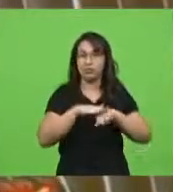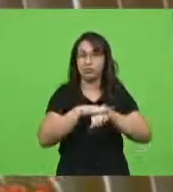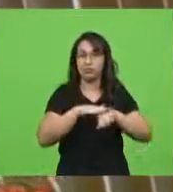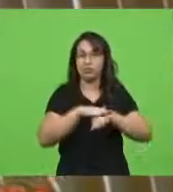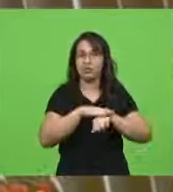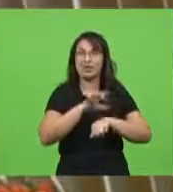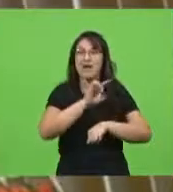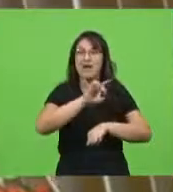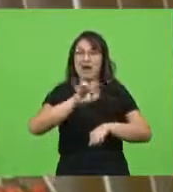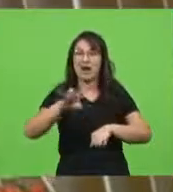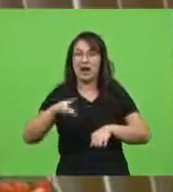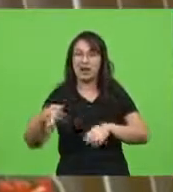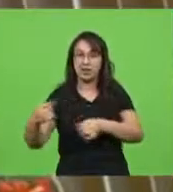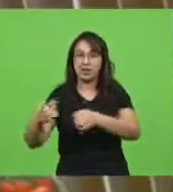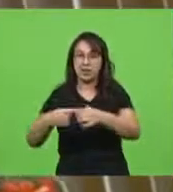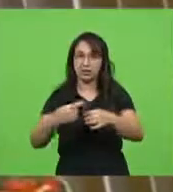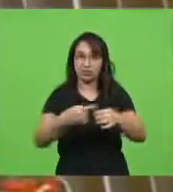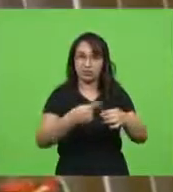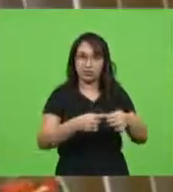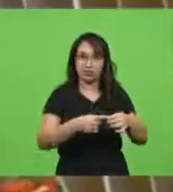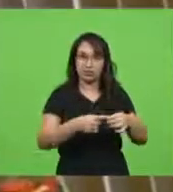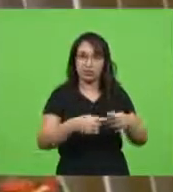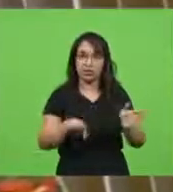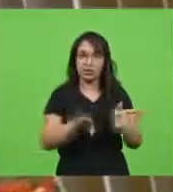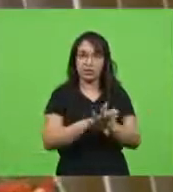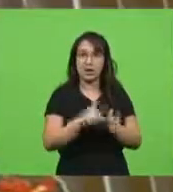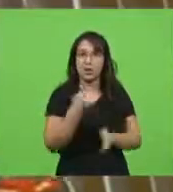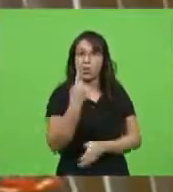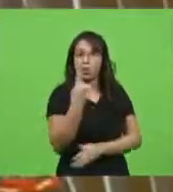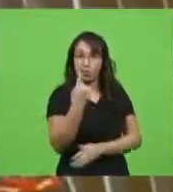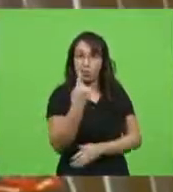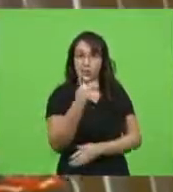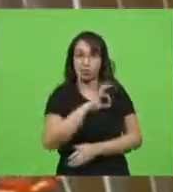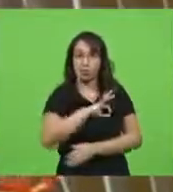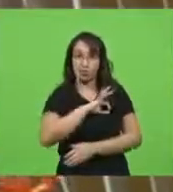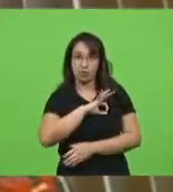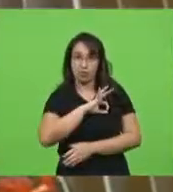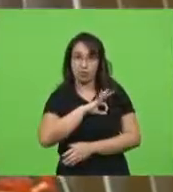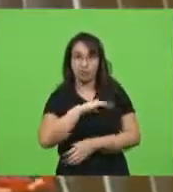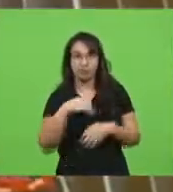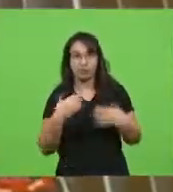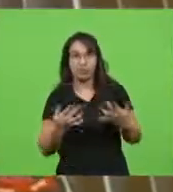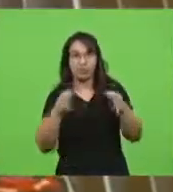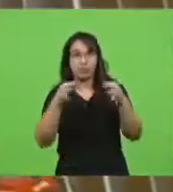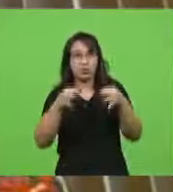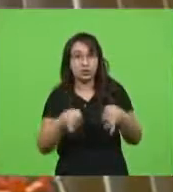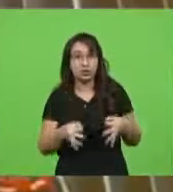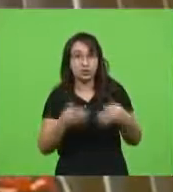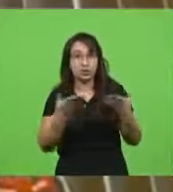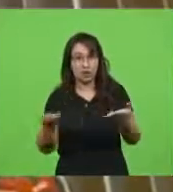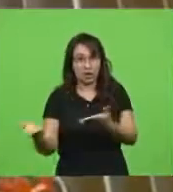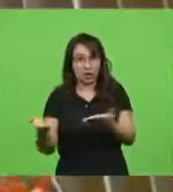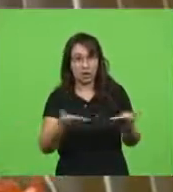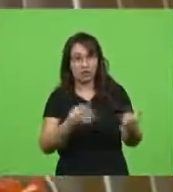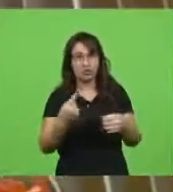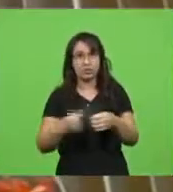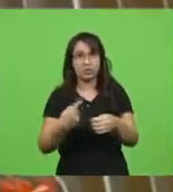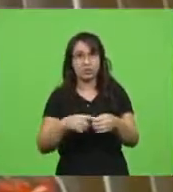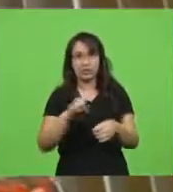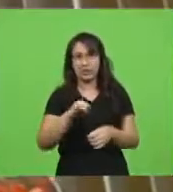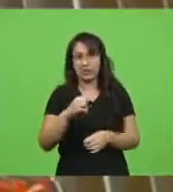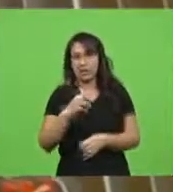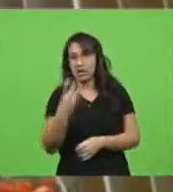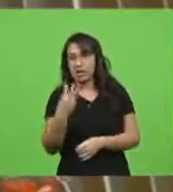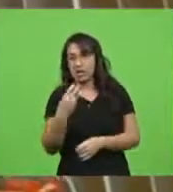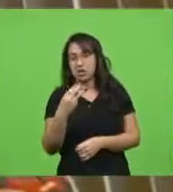Cada município vai receber pelo menos um policial militar. Então, o senhor tem a certeza que, pelo menos, esses municípios, se tem 3 policiais, se tem